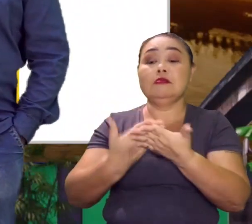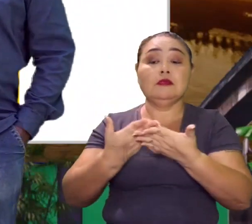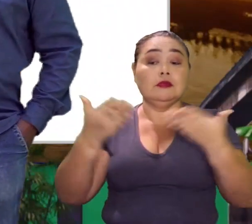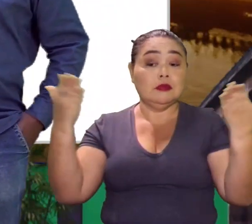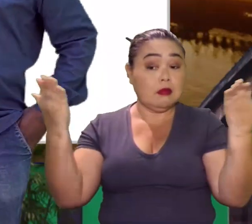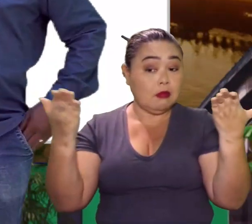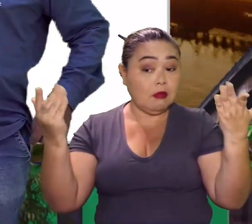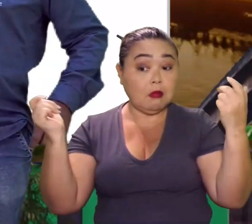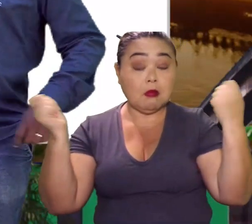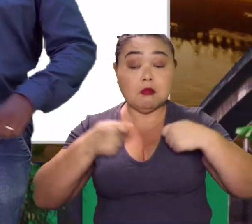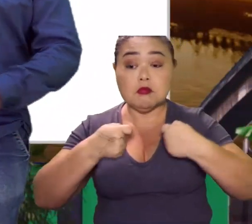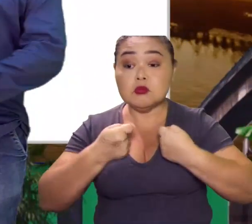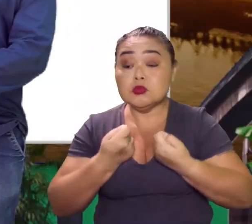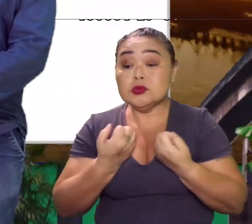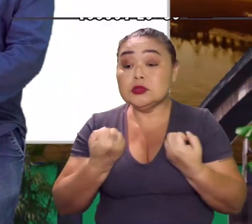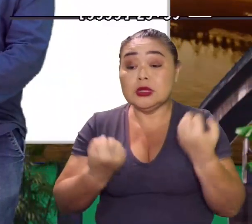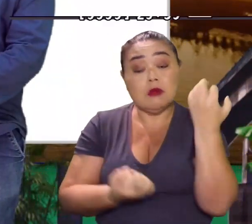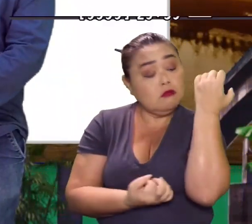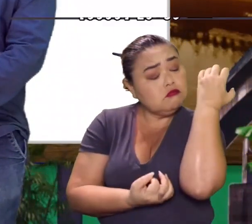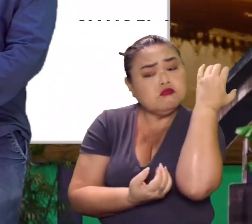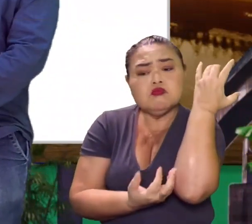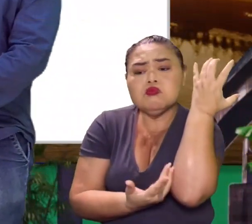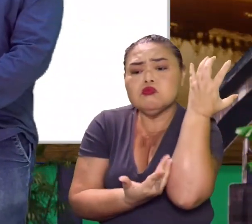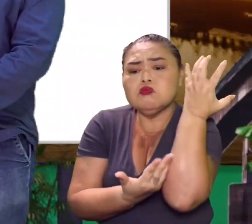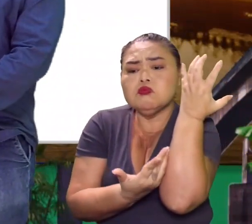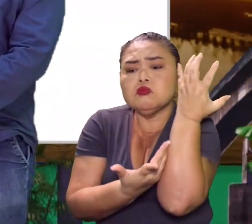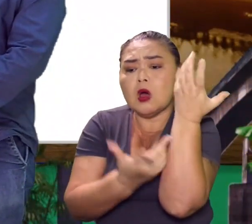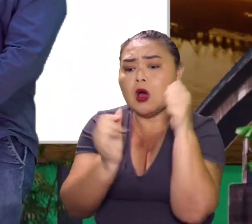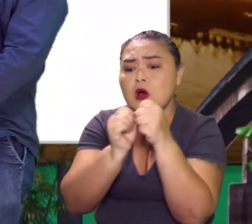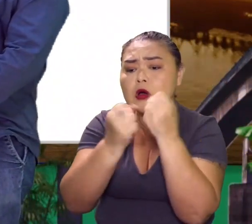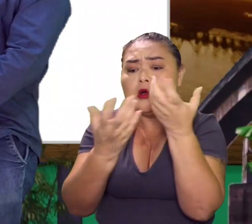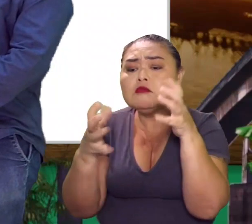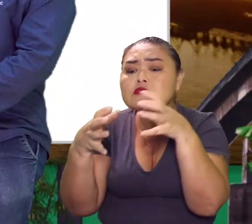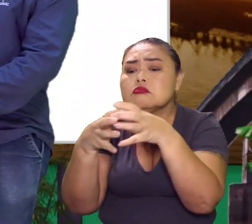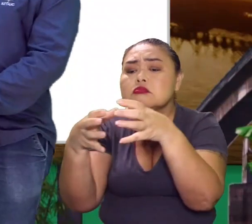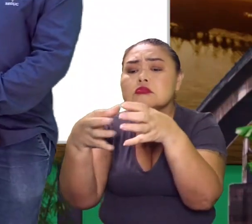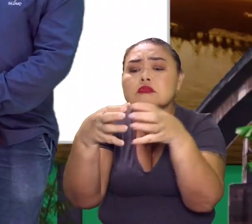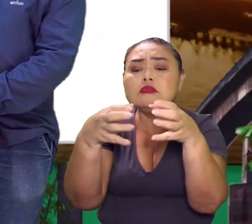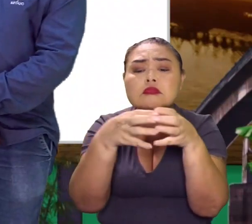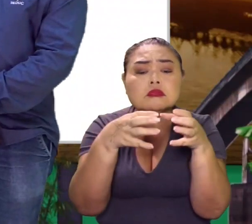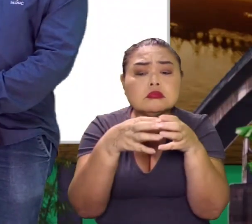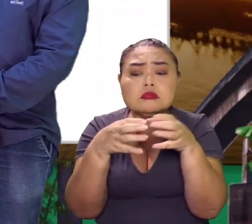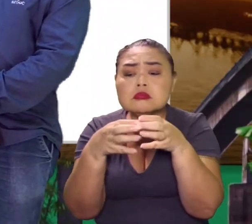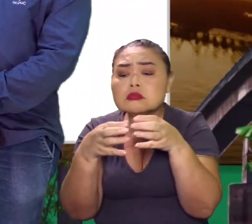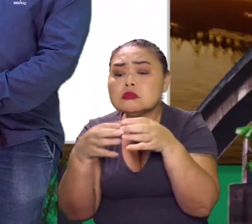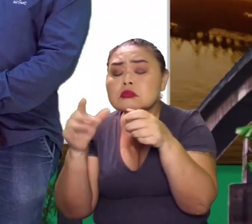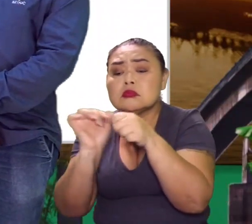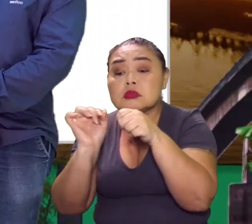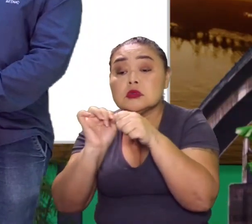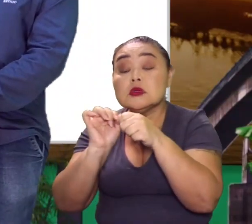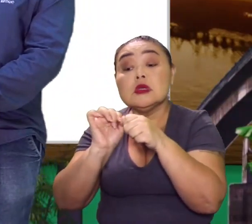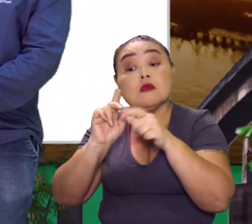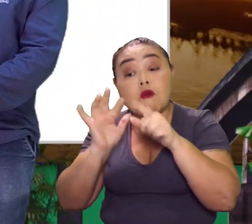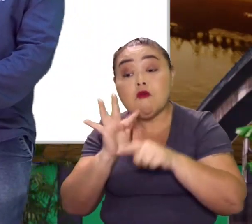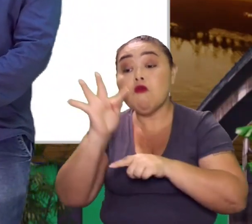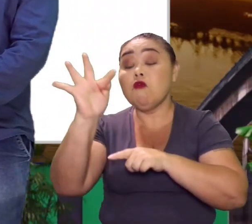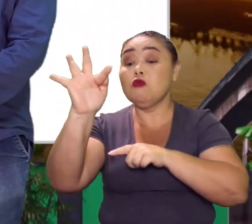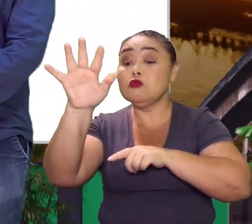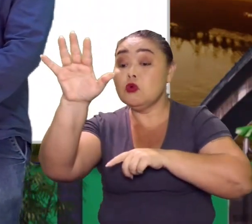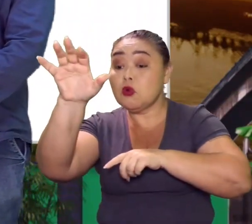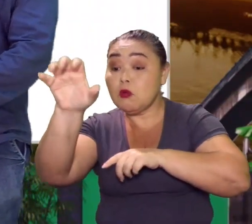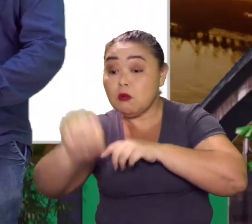Podemos estar queimando, não é isso? Espécies vegetais que podem curar doenças. Não é